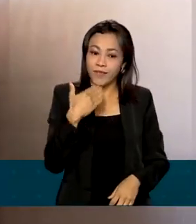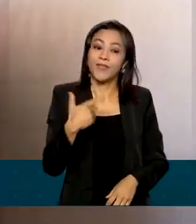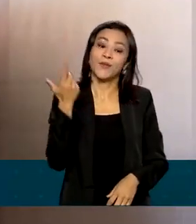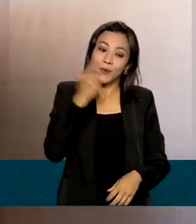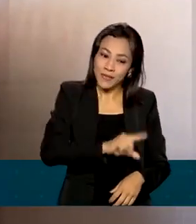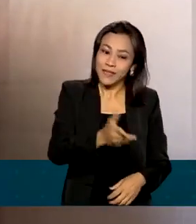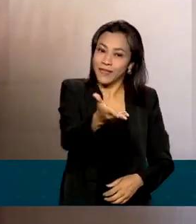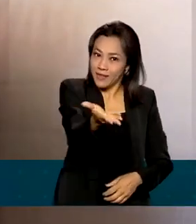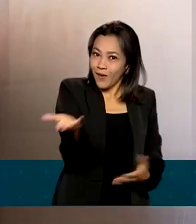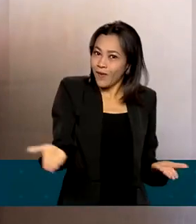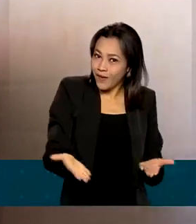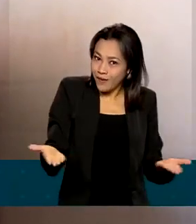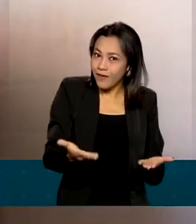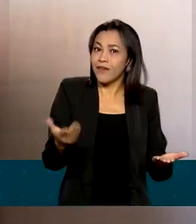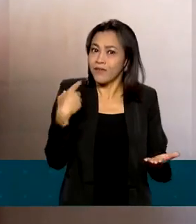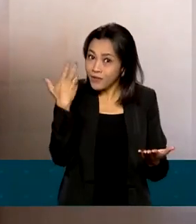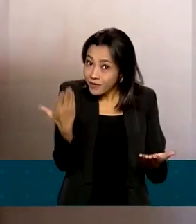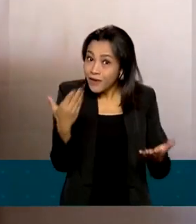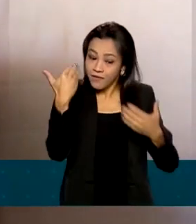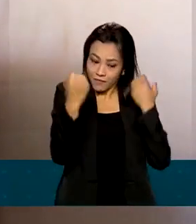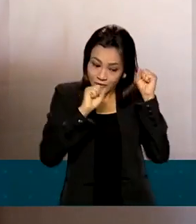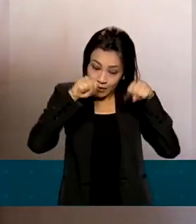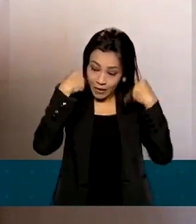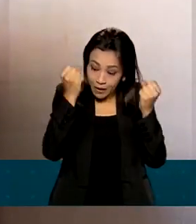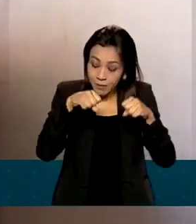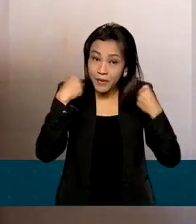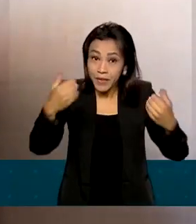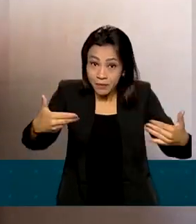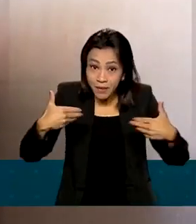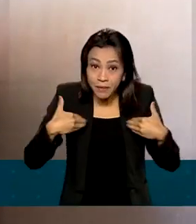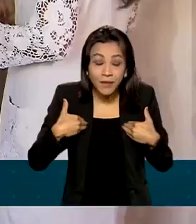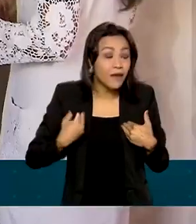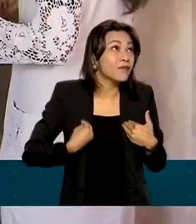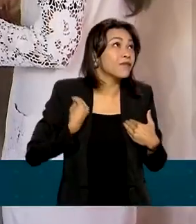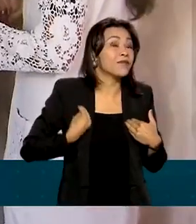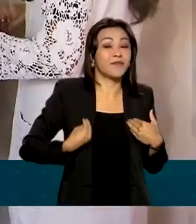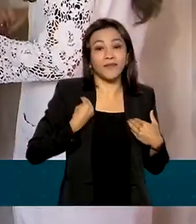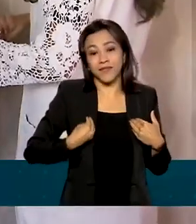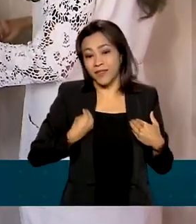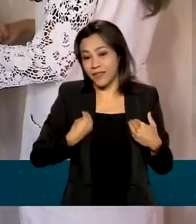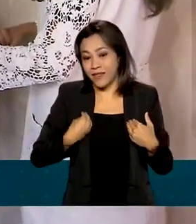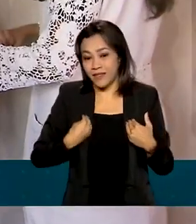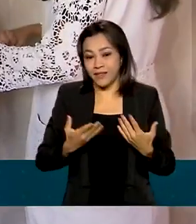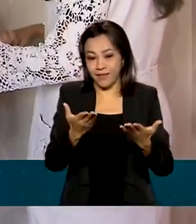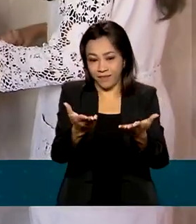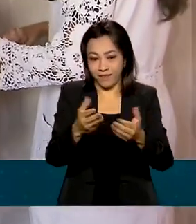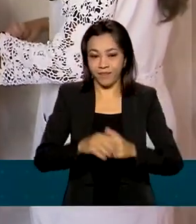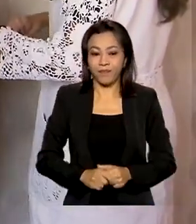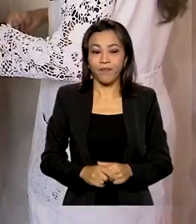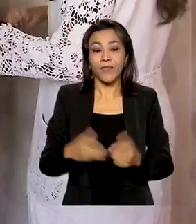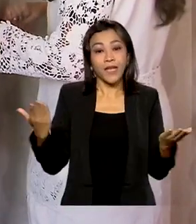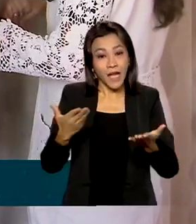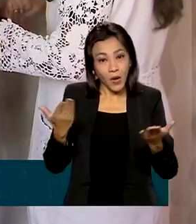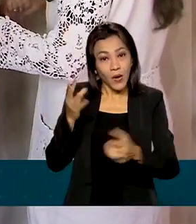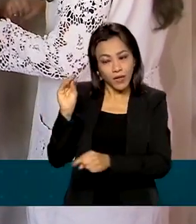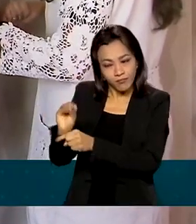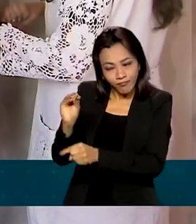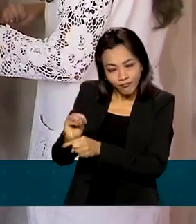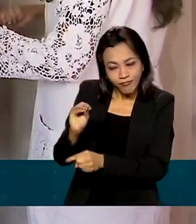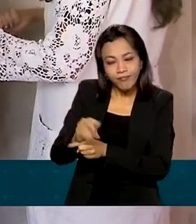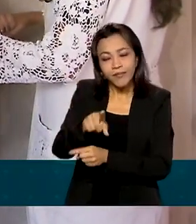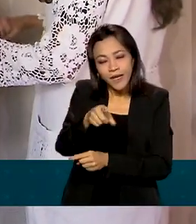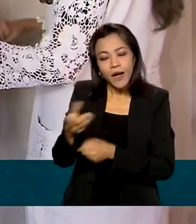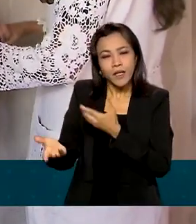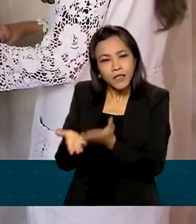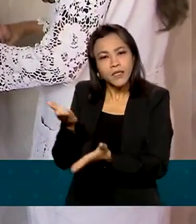chegando e se você vê que a fisioterapia para mim ela é vida e agora sessões com fisioterapeutas como